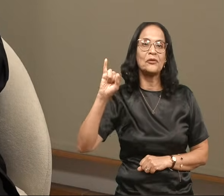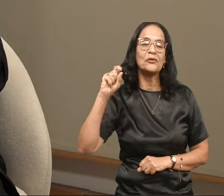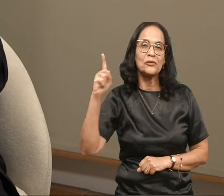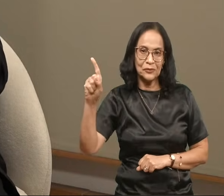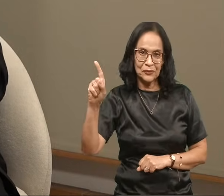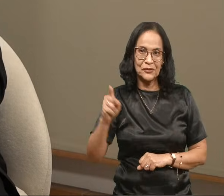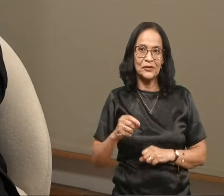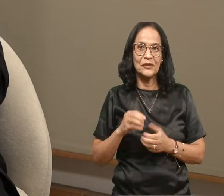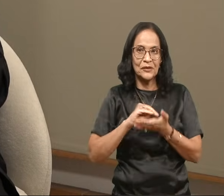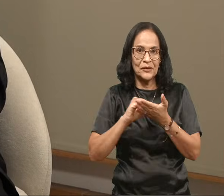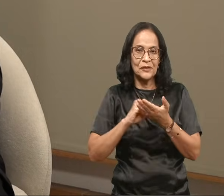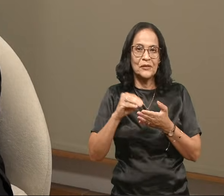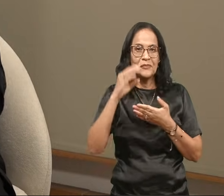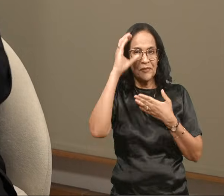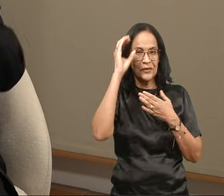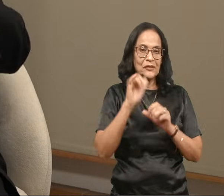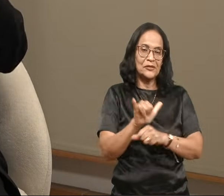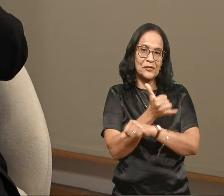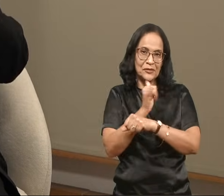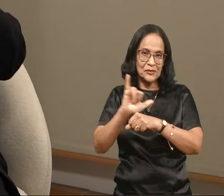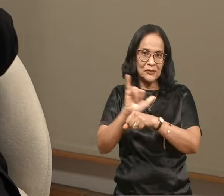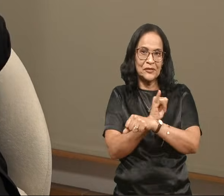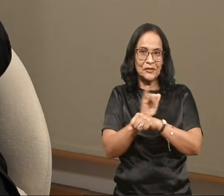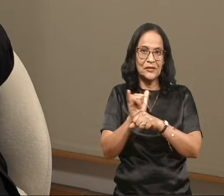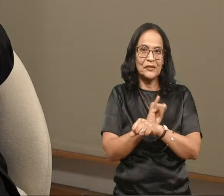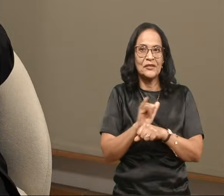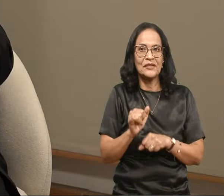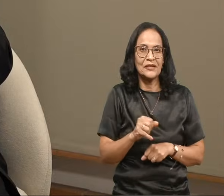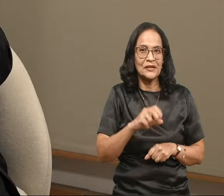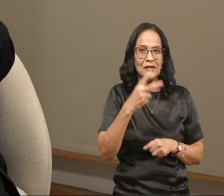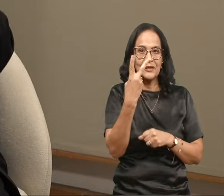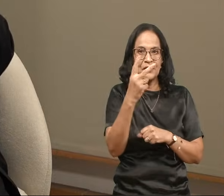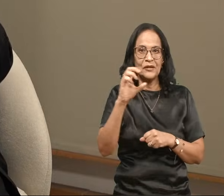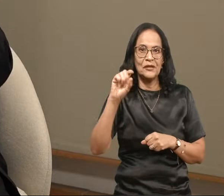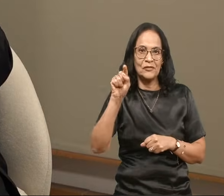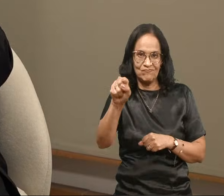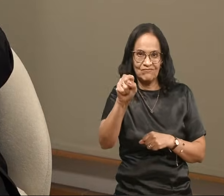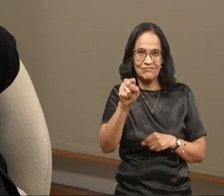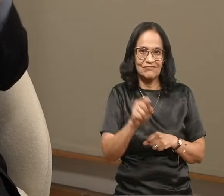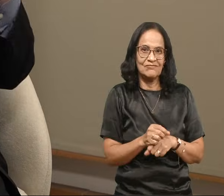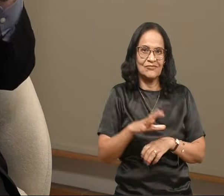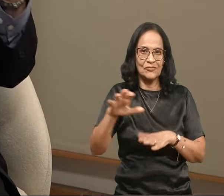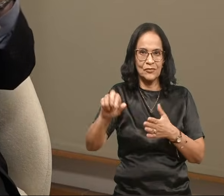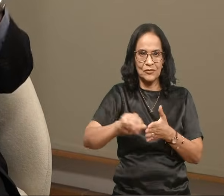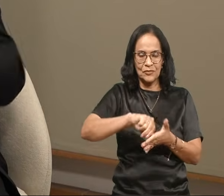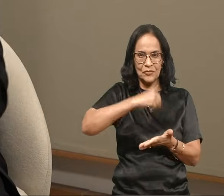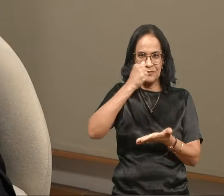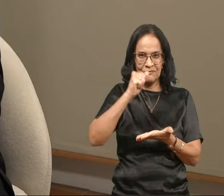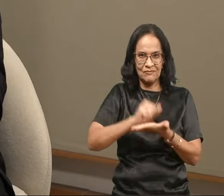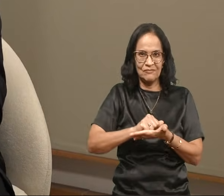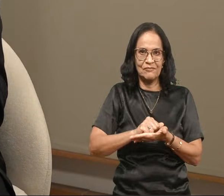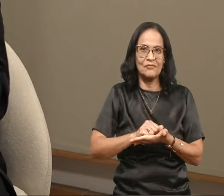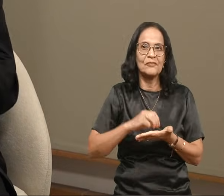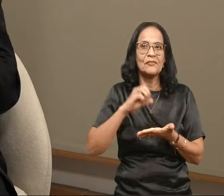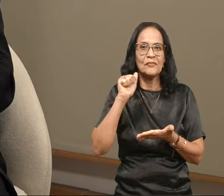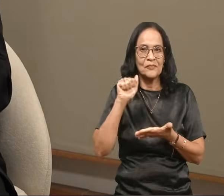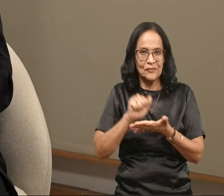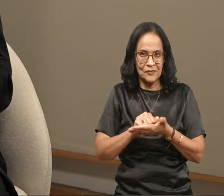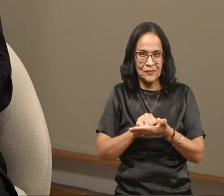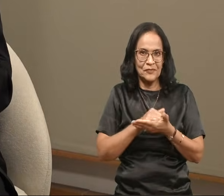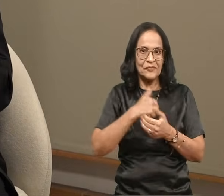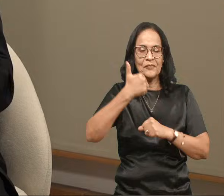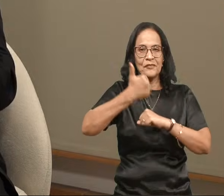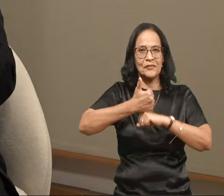também pelo YouTube da PIB Curitiba, mais de 200 mil inscritos. Se você não é inscrito ainda, está na hora de fazer isso. Deixa o seu like na